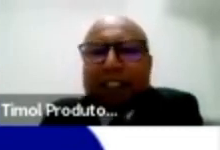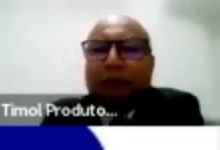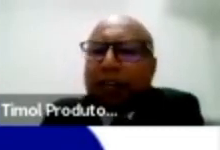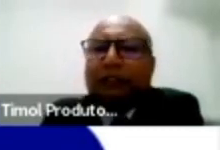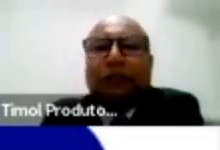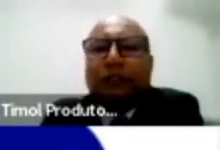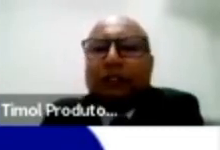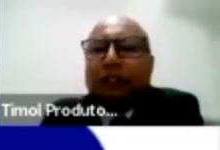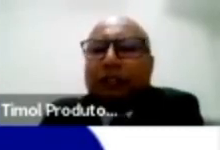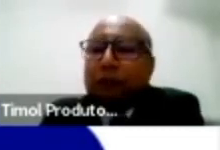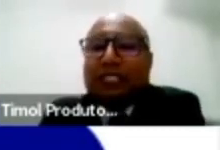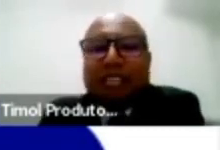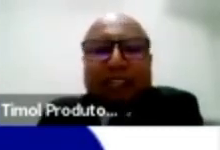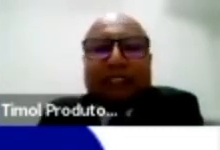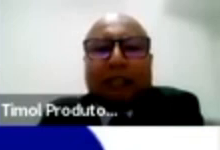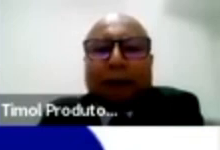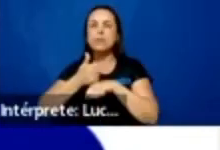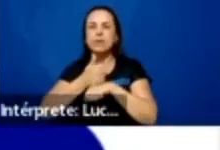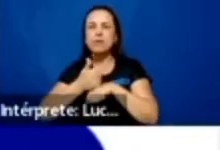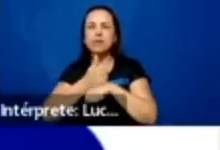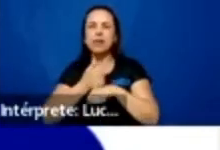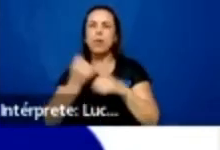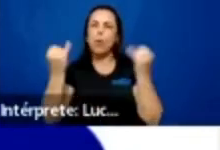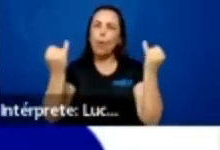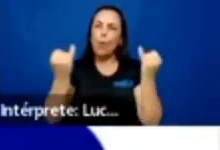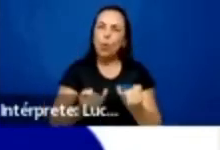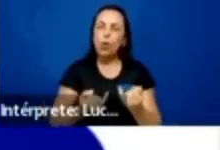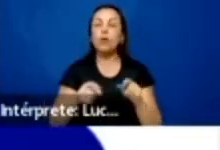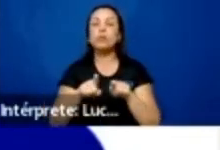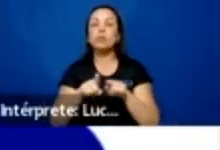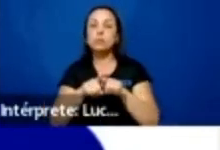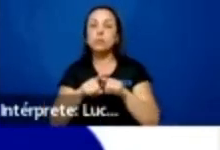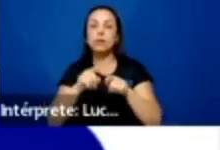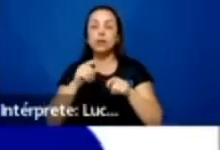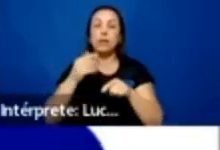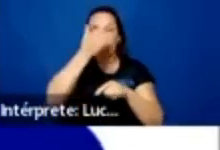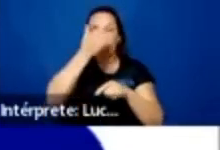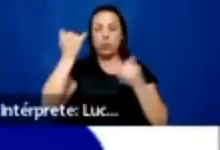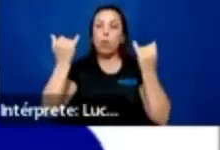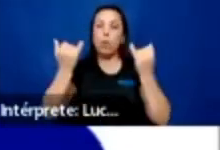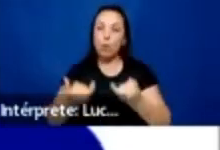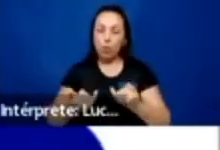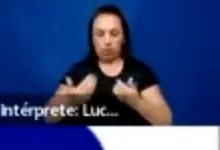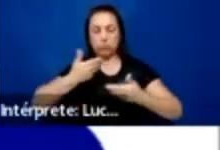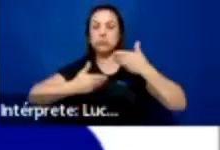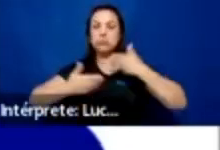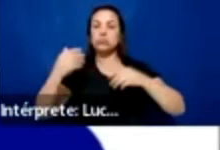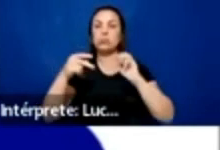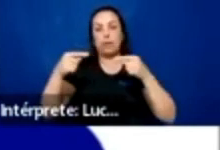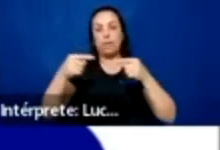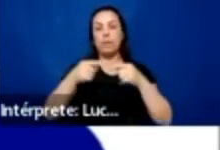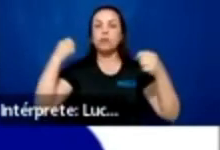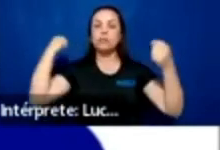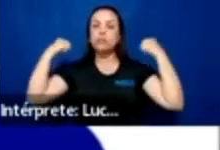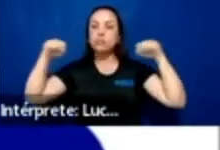especialista em emagrecimento, é especialista em hipertrofia, longevidade saudável e nutrição funcional e esportiva. Então,